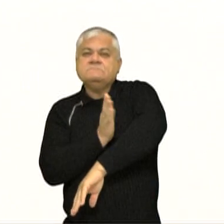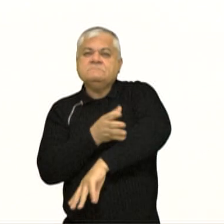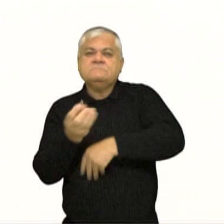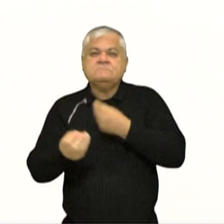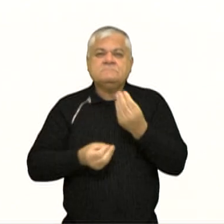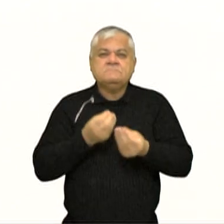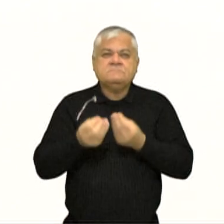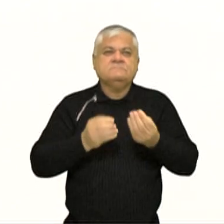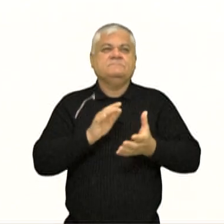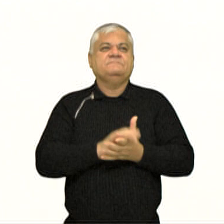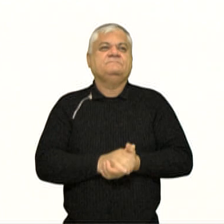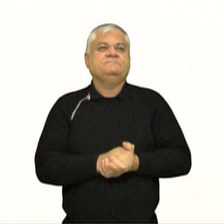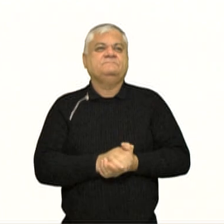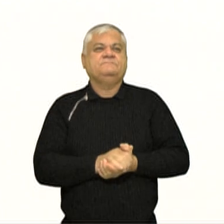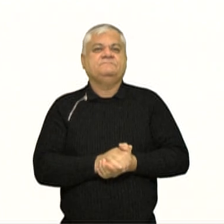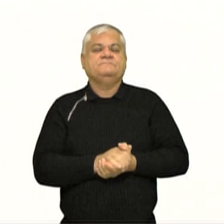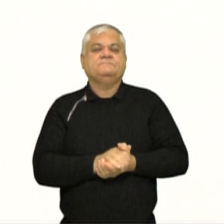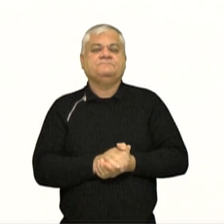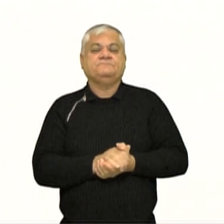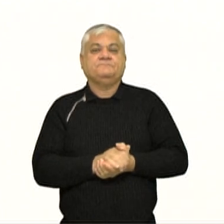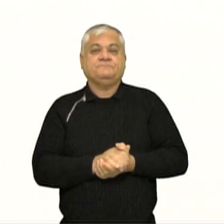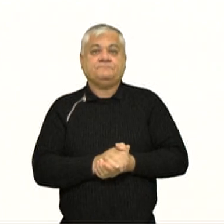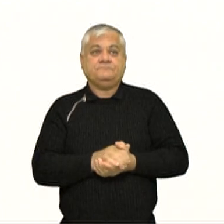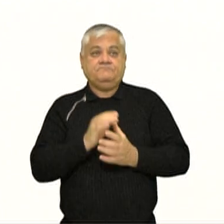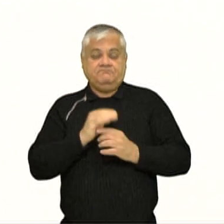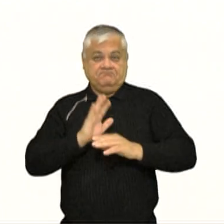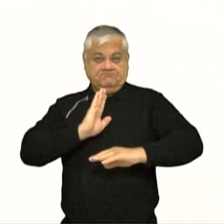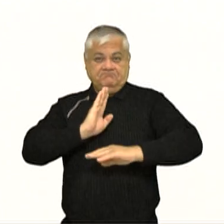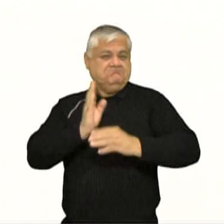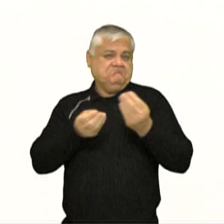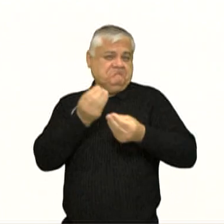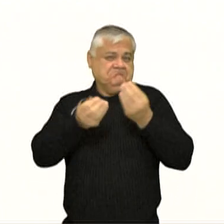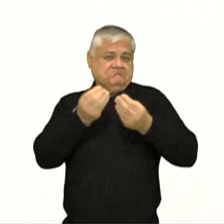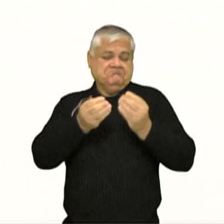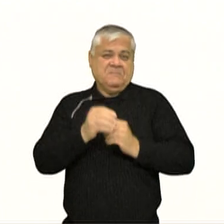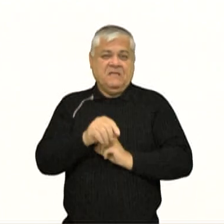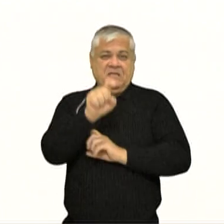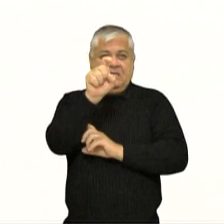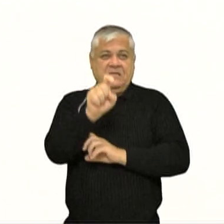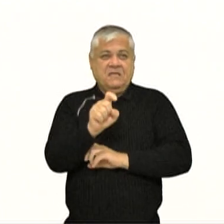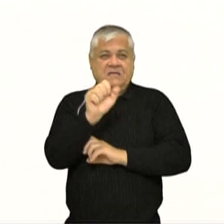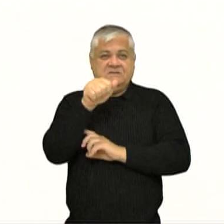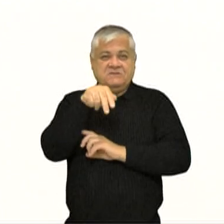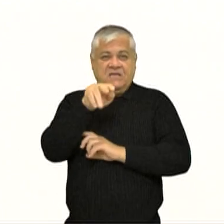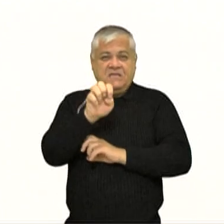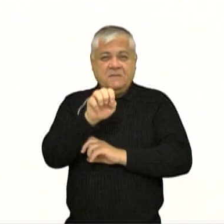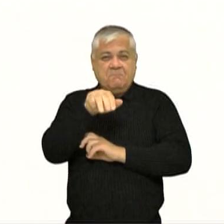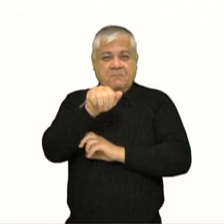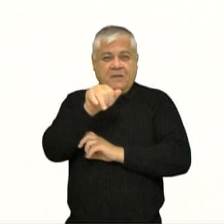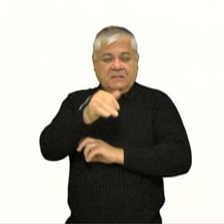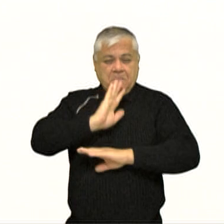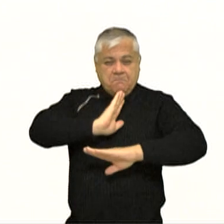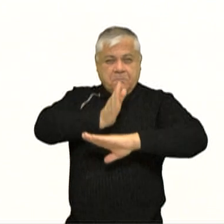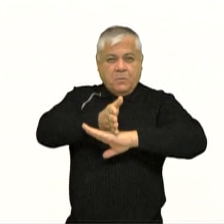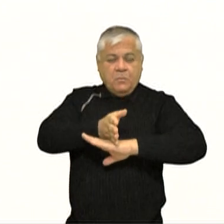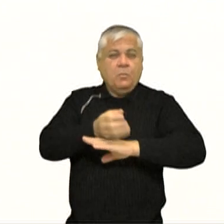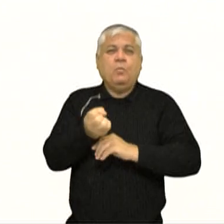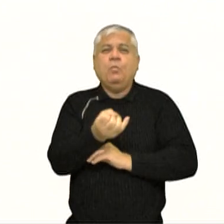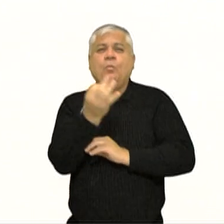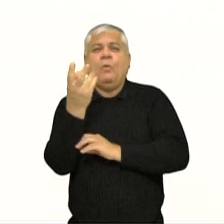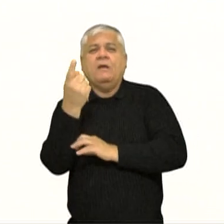xeque-mate aqui. Quando aplicamos xeque-mate, qual é o mínimo de peças para conseguir um